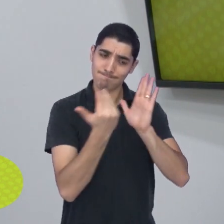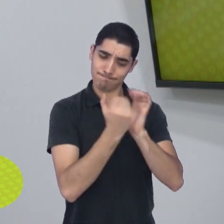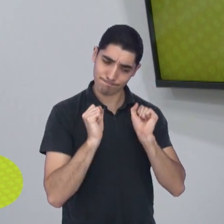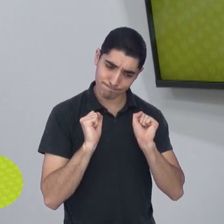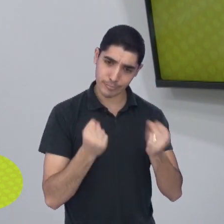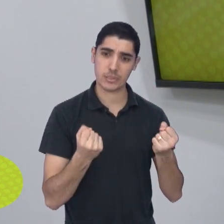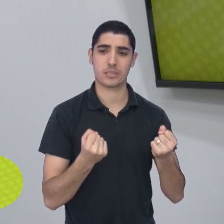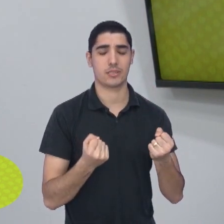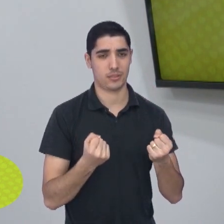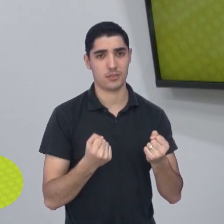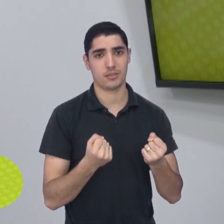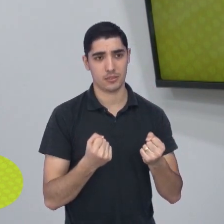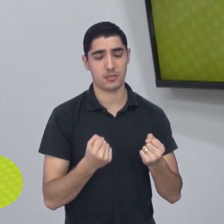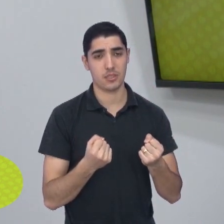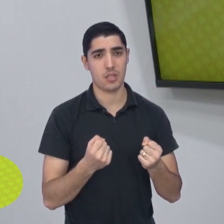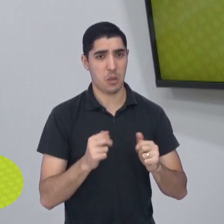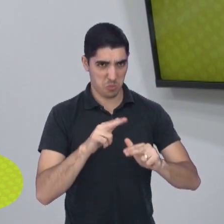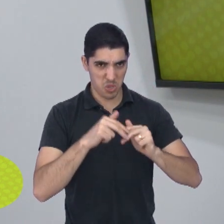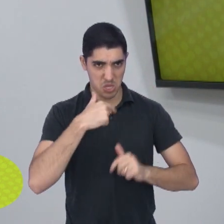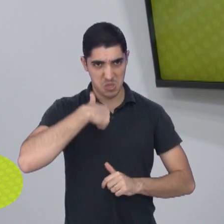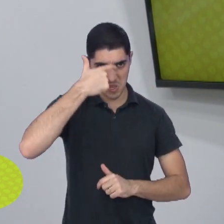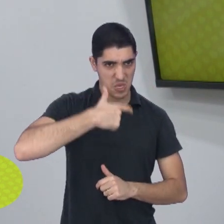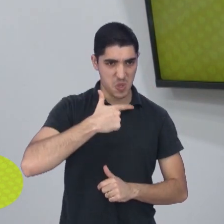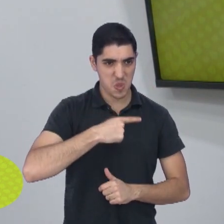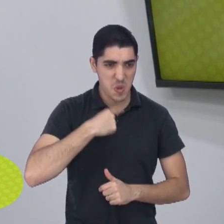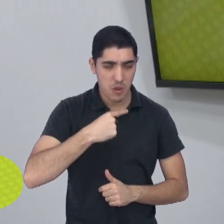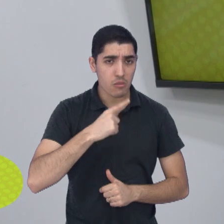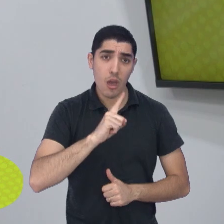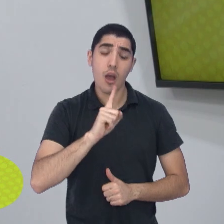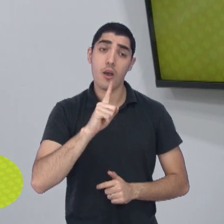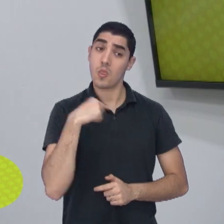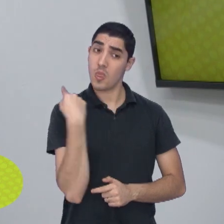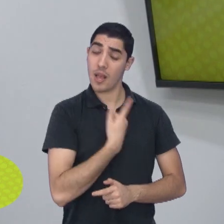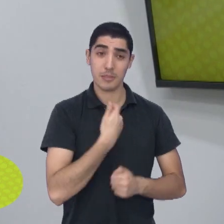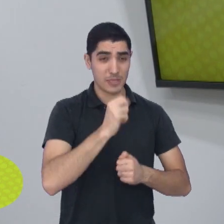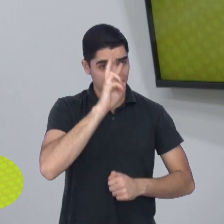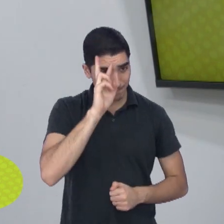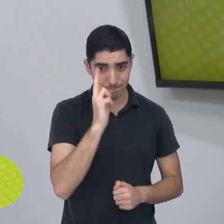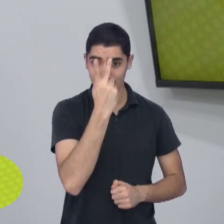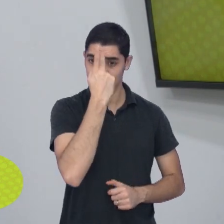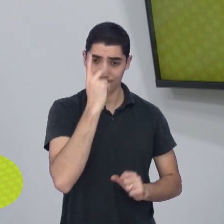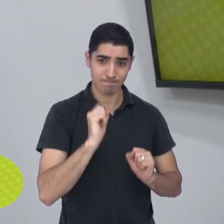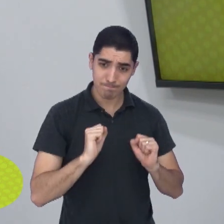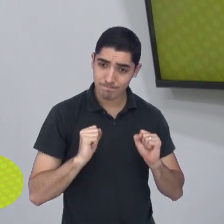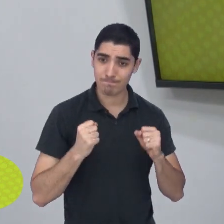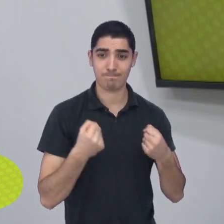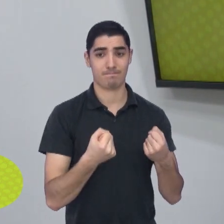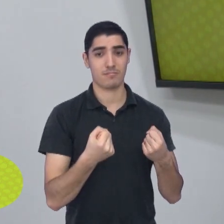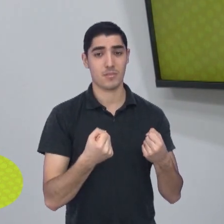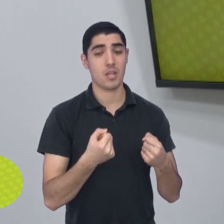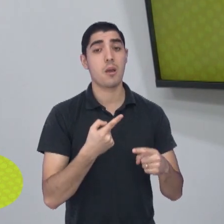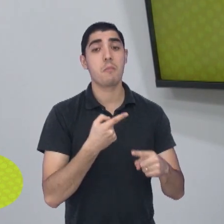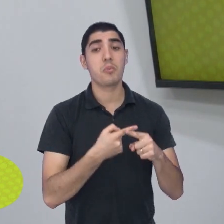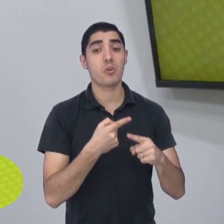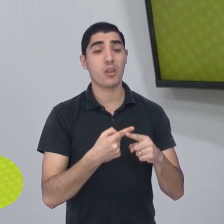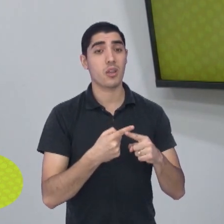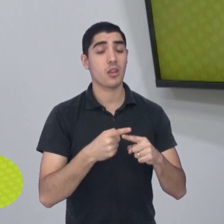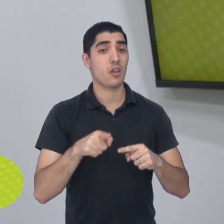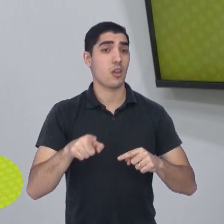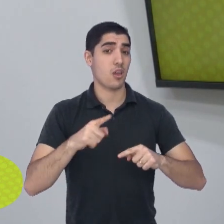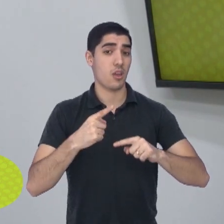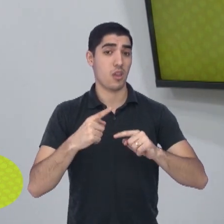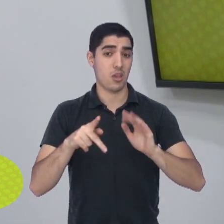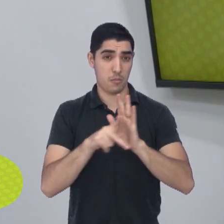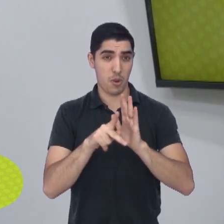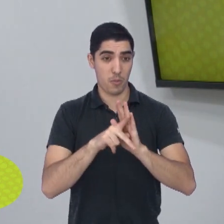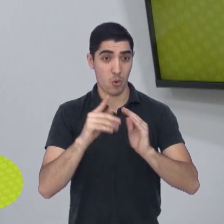está vendo, é porque a gente precisa se superar, nós atingimos o limite. Ou nós estamos jogando um campeonato desse tamanho que está exigindo